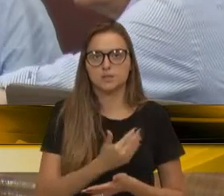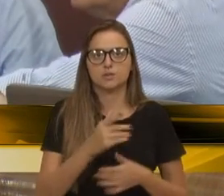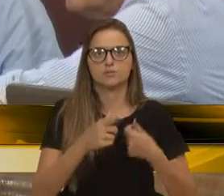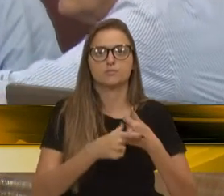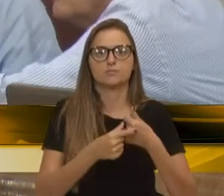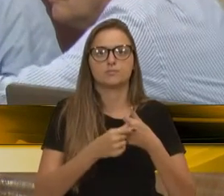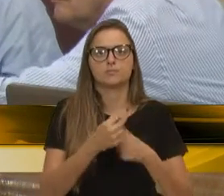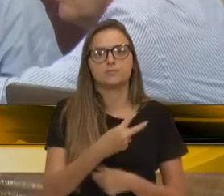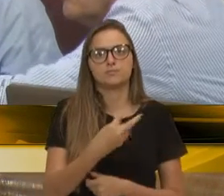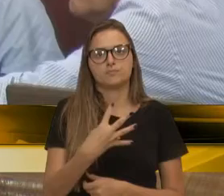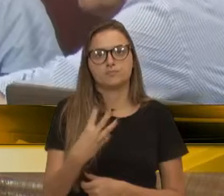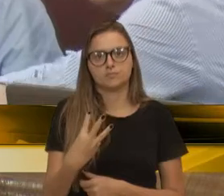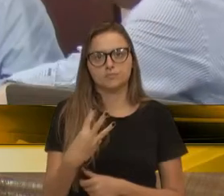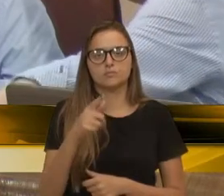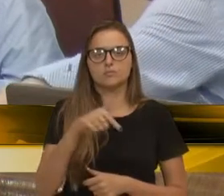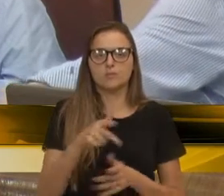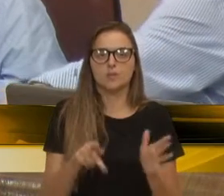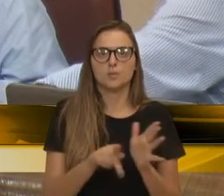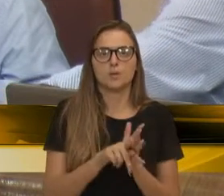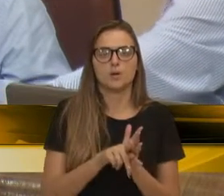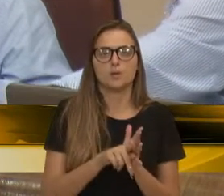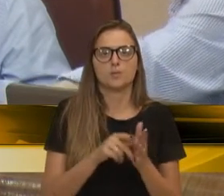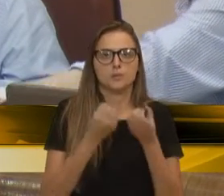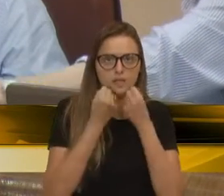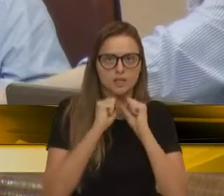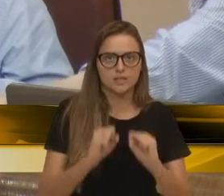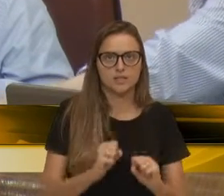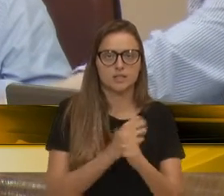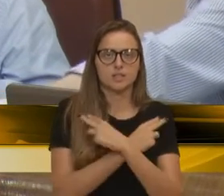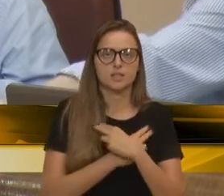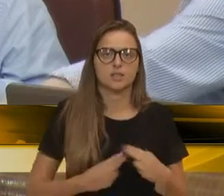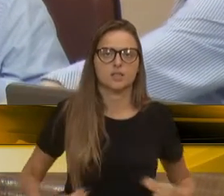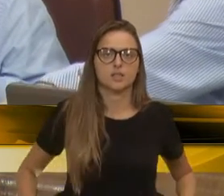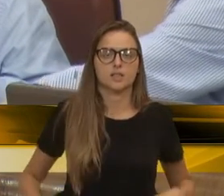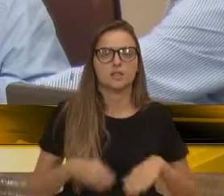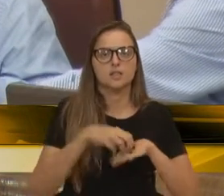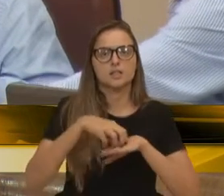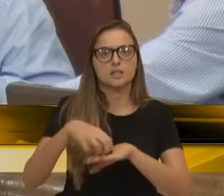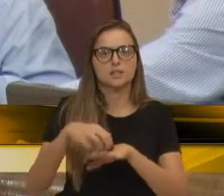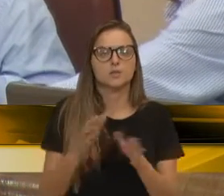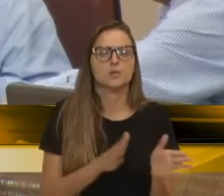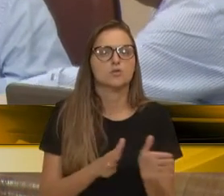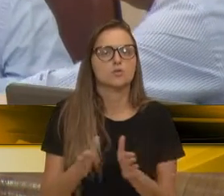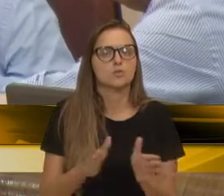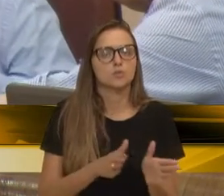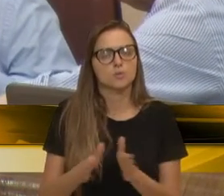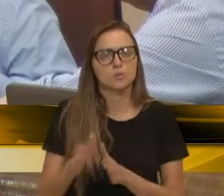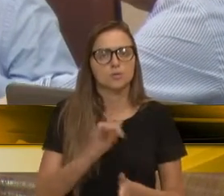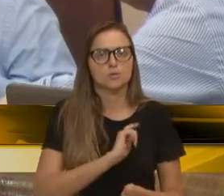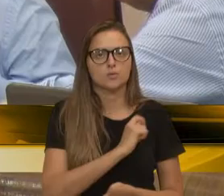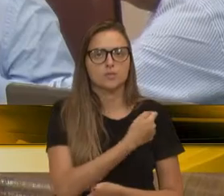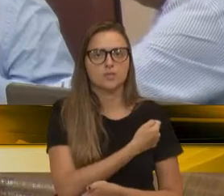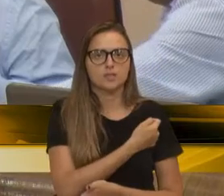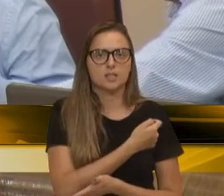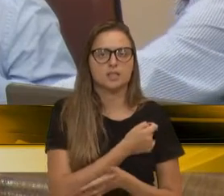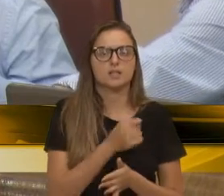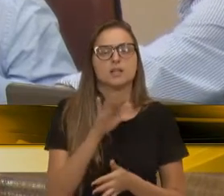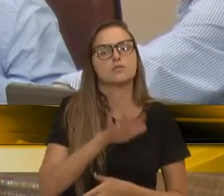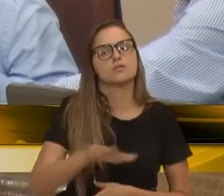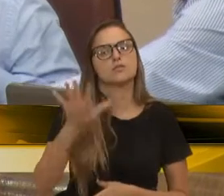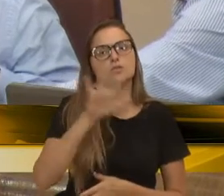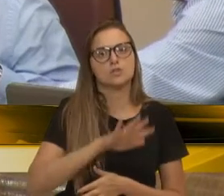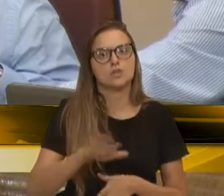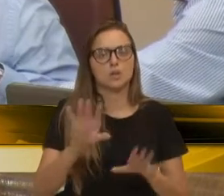243 compete à secretaria municipal do trânsito transportes e mobilidade fiscalizará integral execução